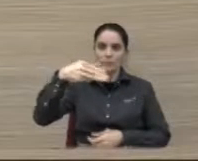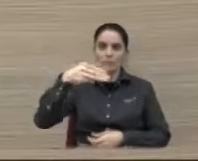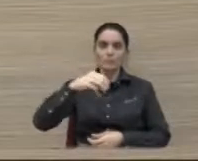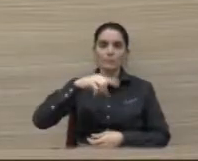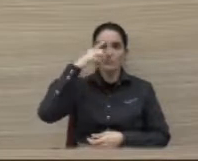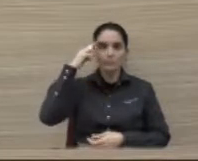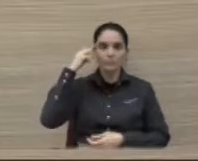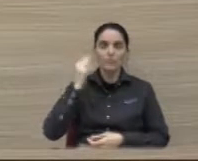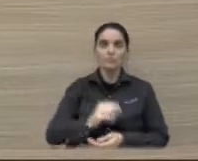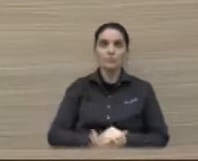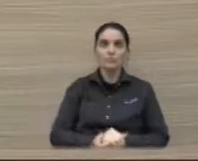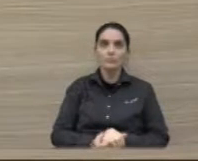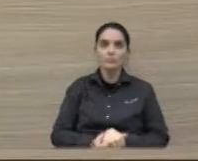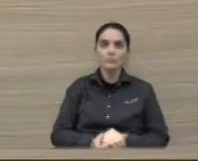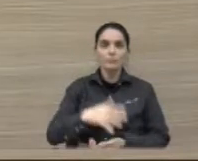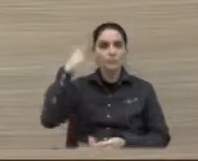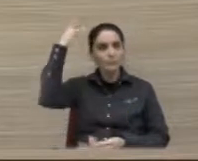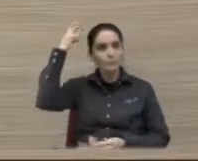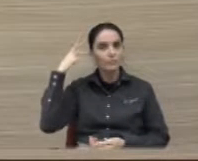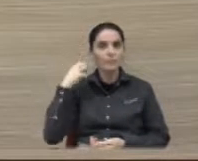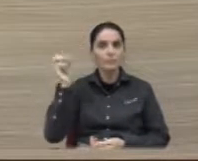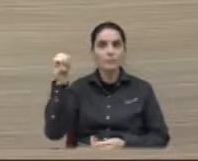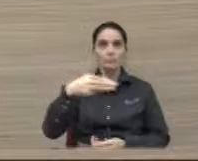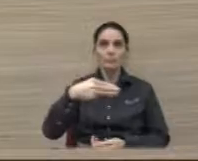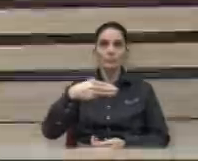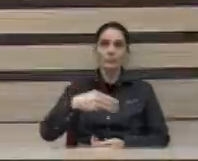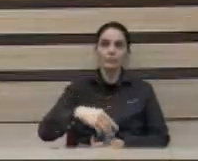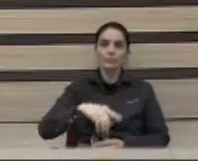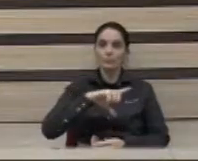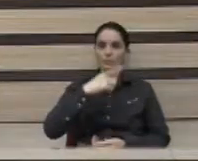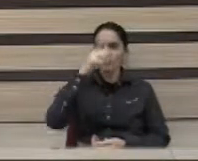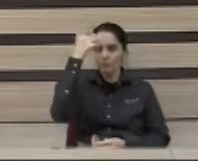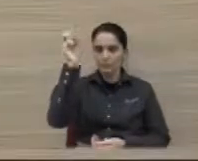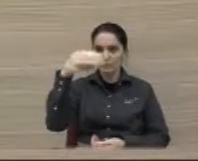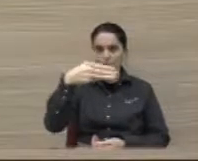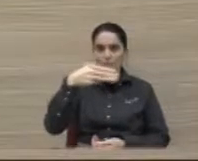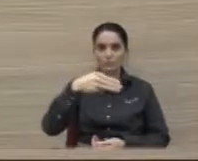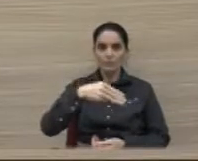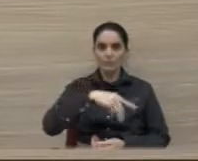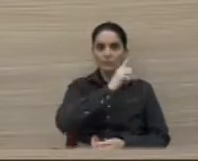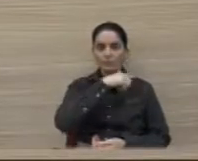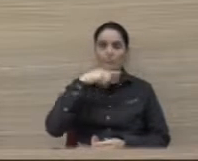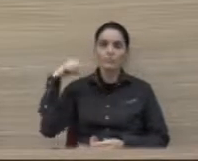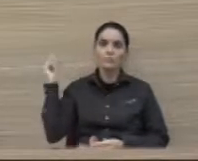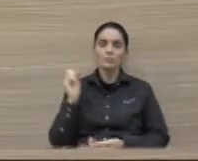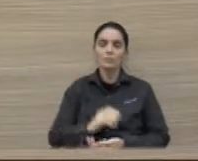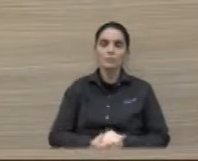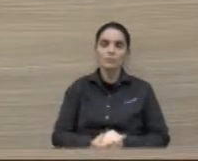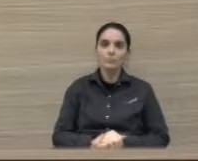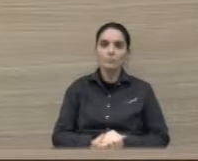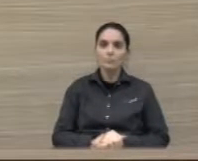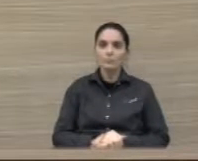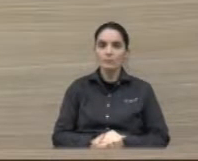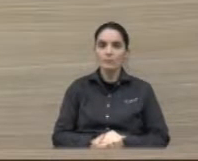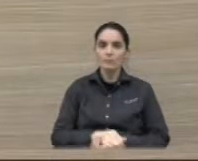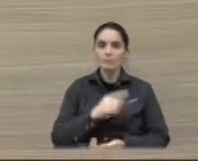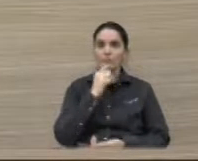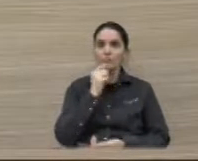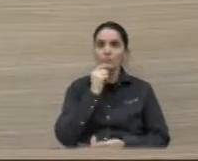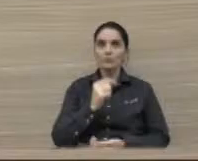Doutor Júlio do Bogo. Sim. Luizinho da Casa Kill. Sim. Doutora Mayra da Costa. Doutor